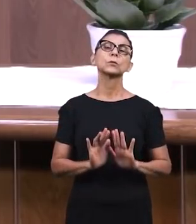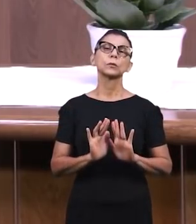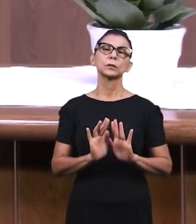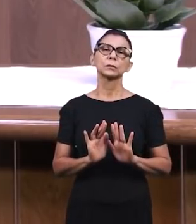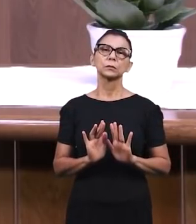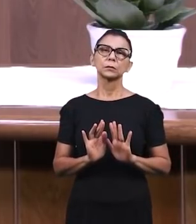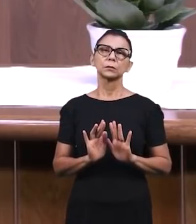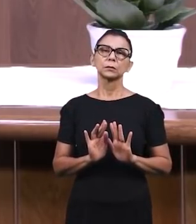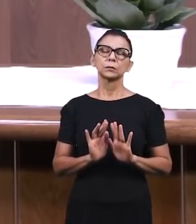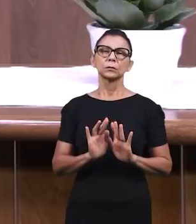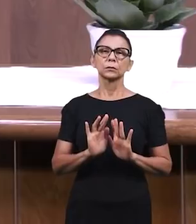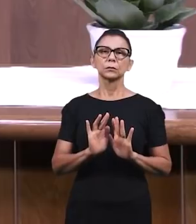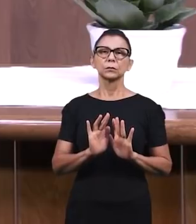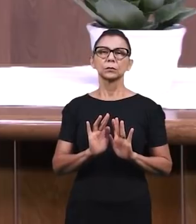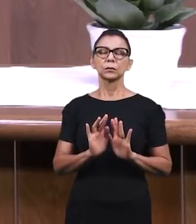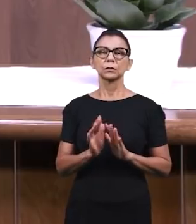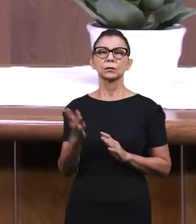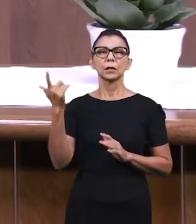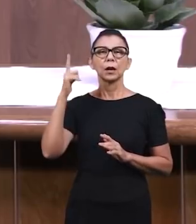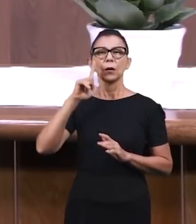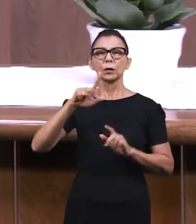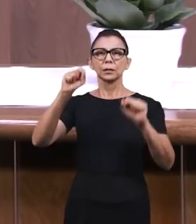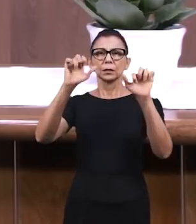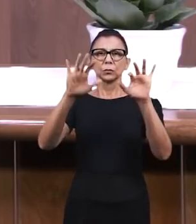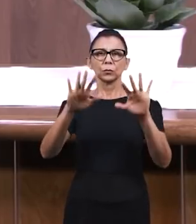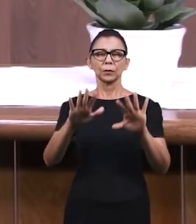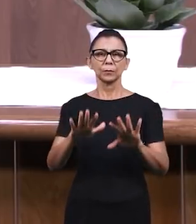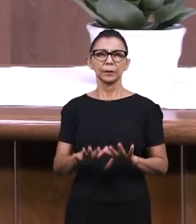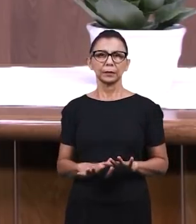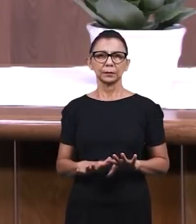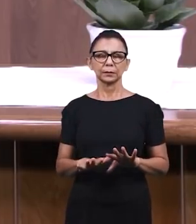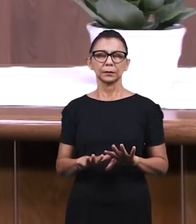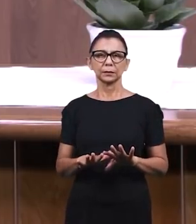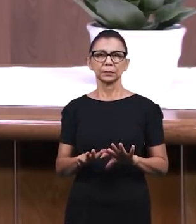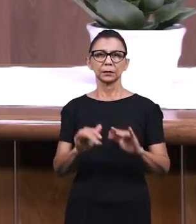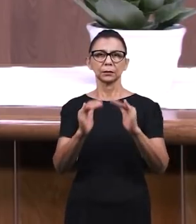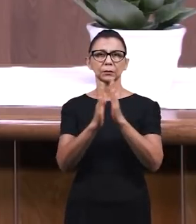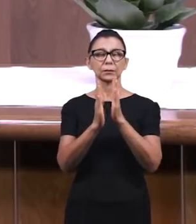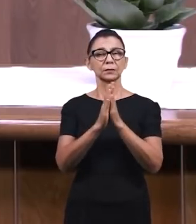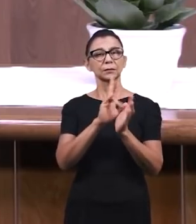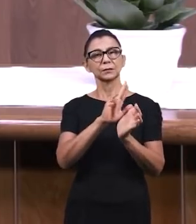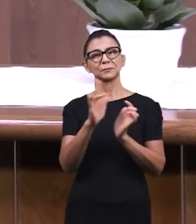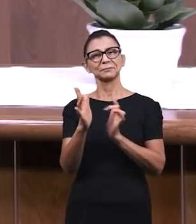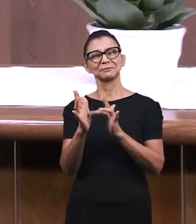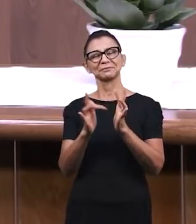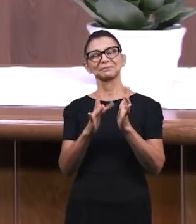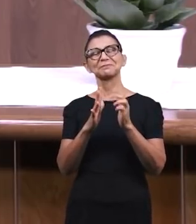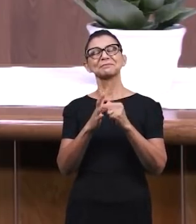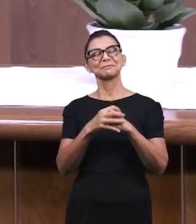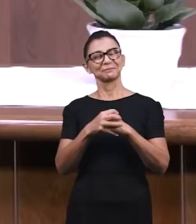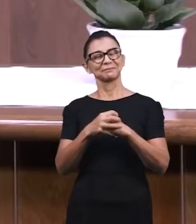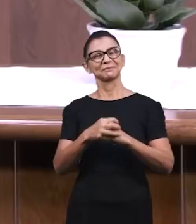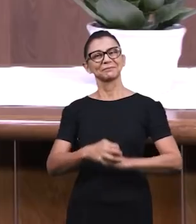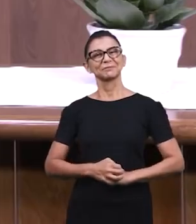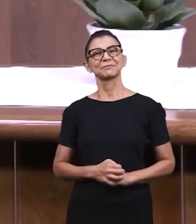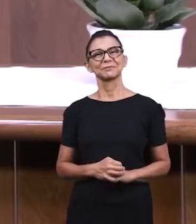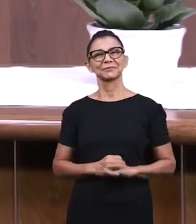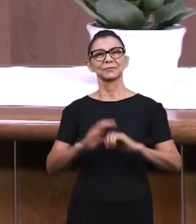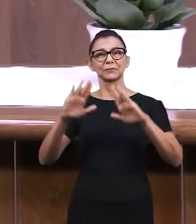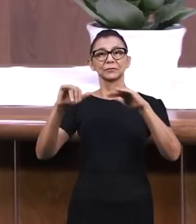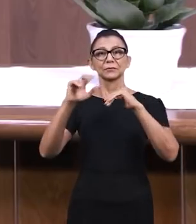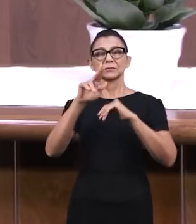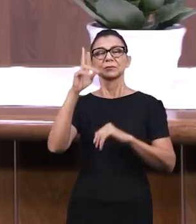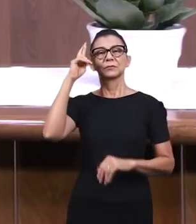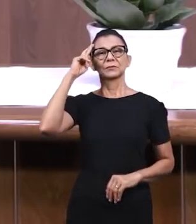faz alcançar tudo aquilo que tens para nós neste culto. É a oração que fazemos em nome do Senhor Jesus.